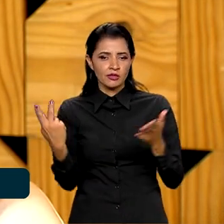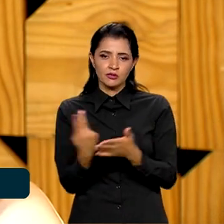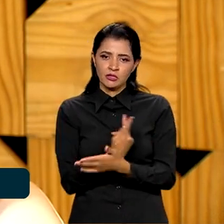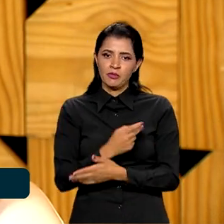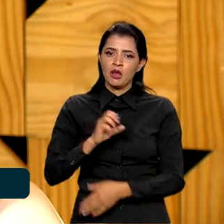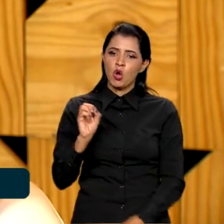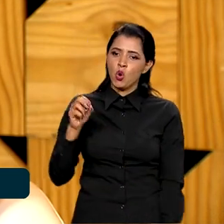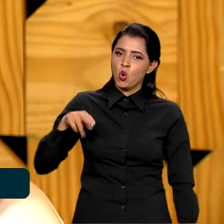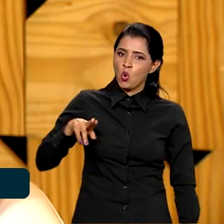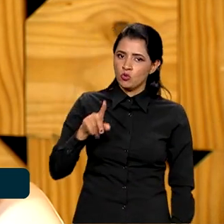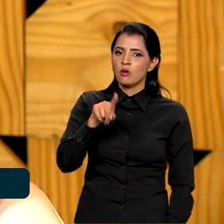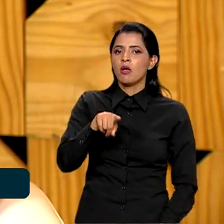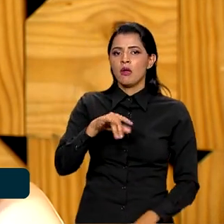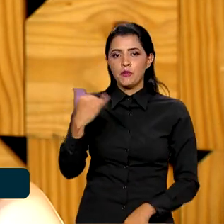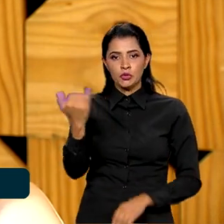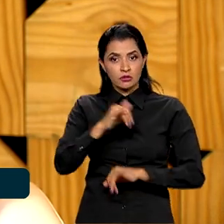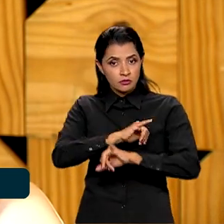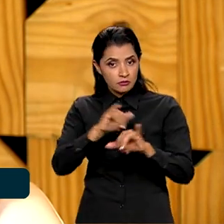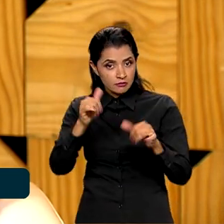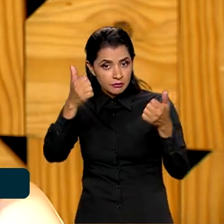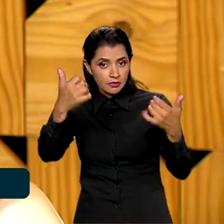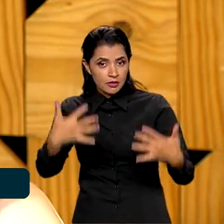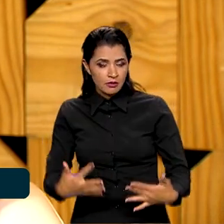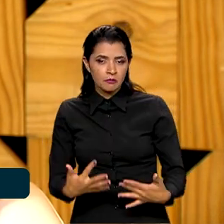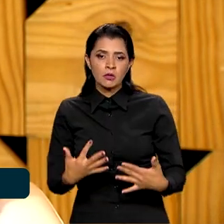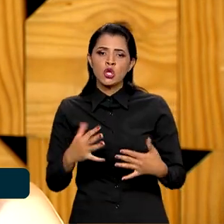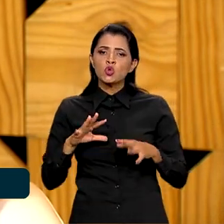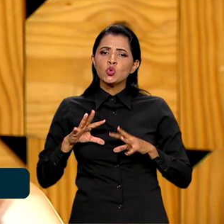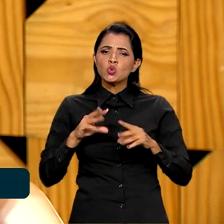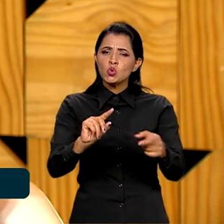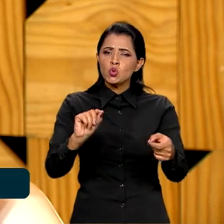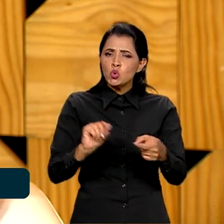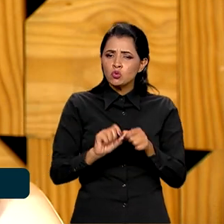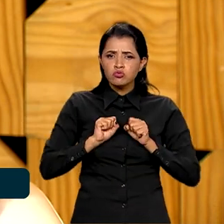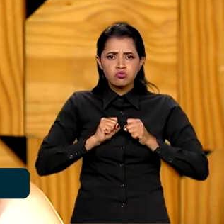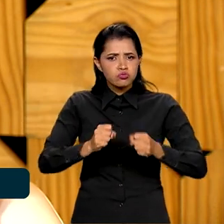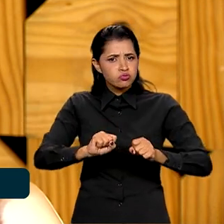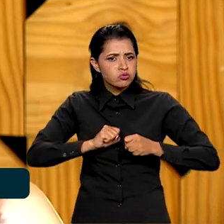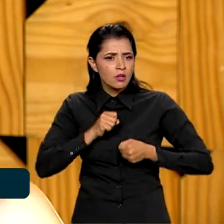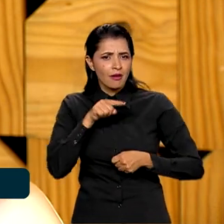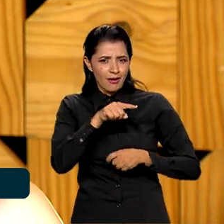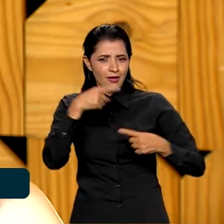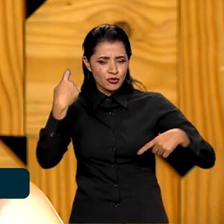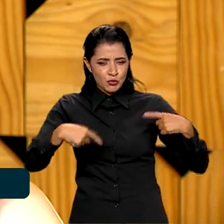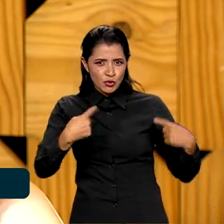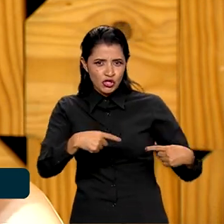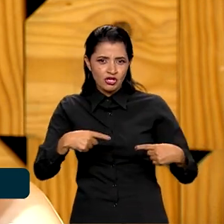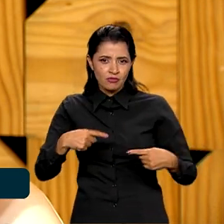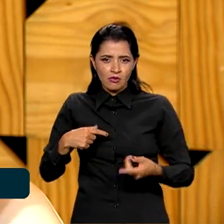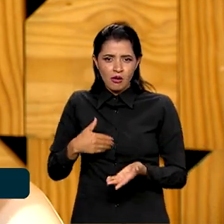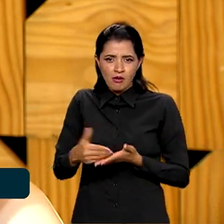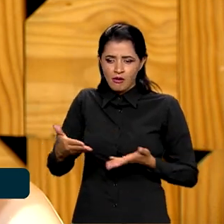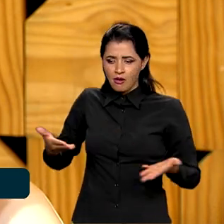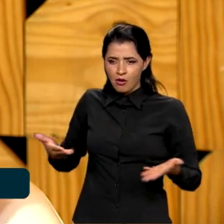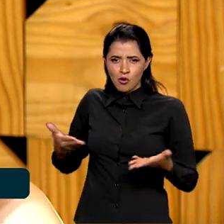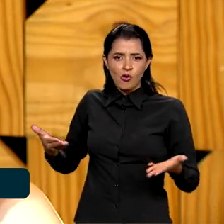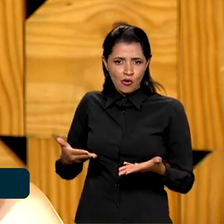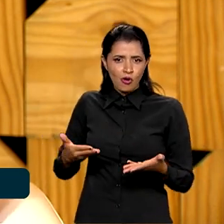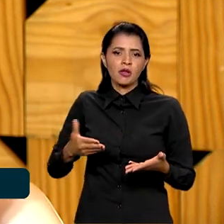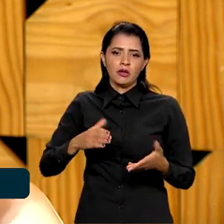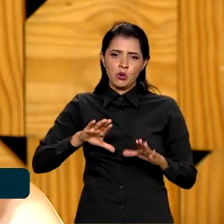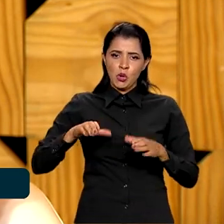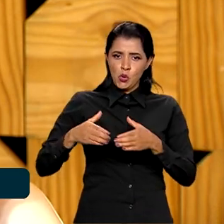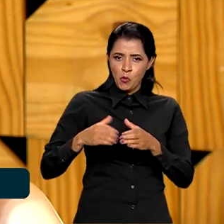importante fazer esse registro. E tudo que se faz, tudo que se está discutindo desde agora com a Cúpula da